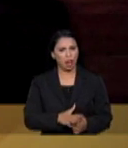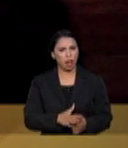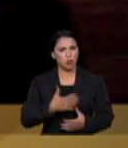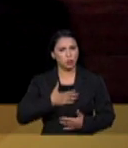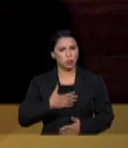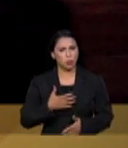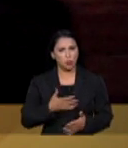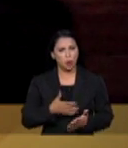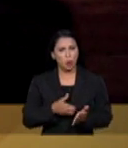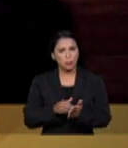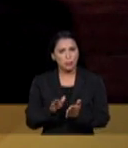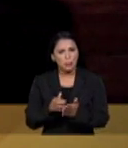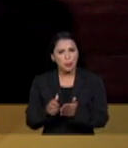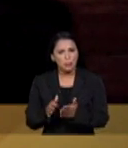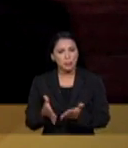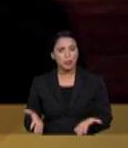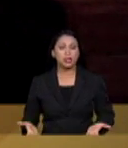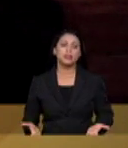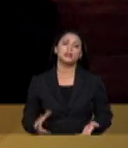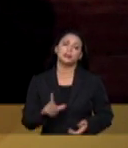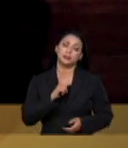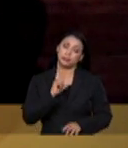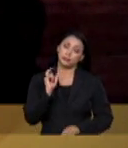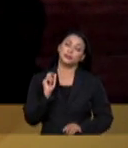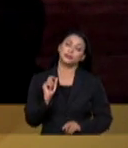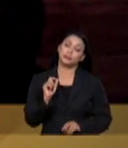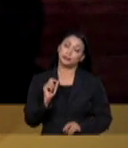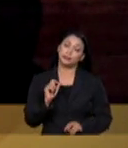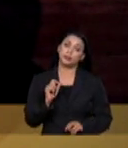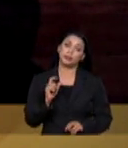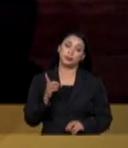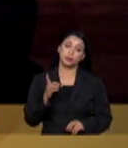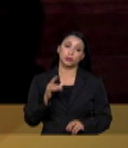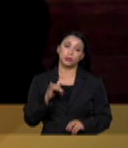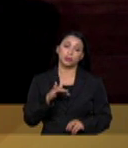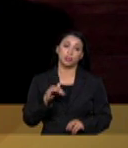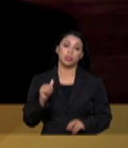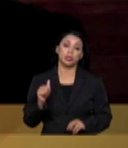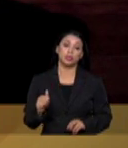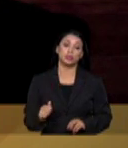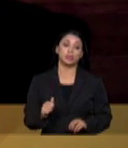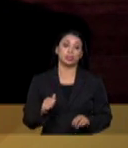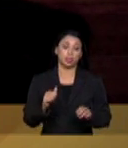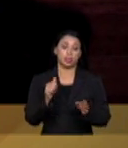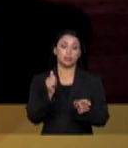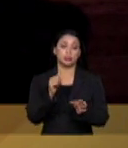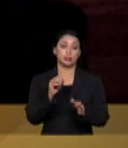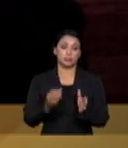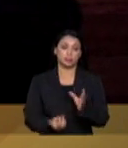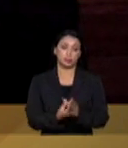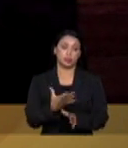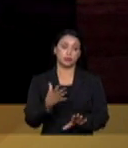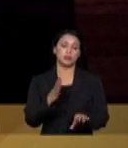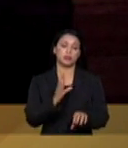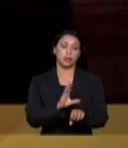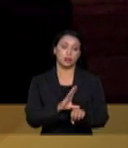ou controvérsia judicial persistente a data da promulgação da Constituição